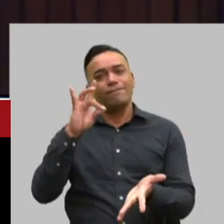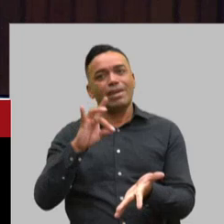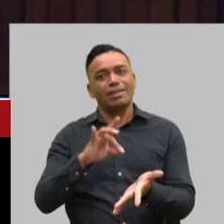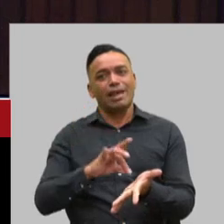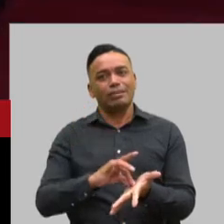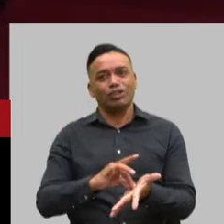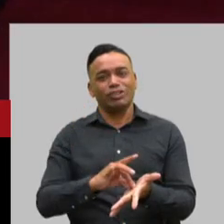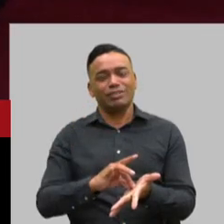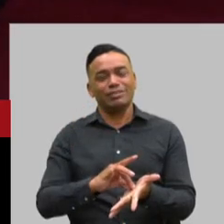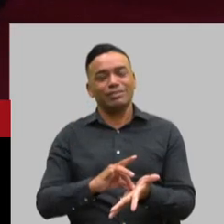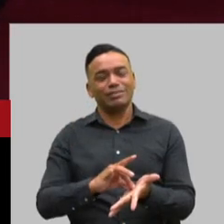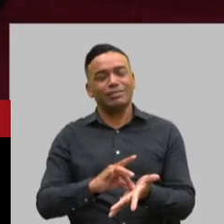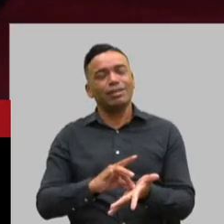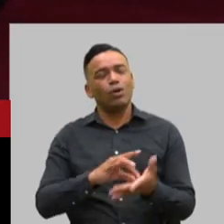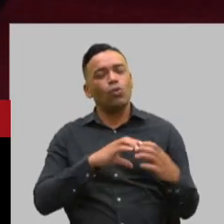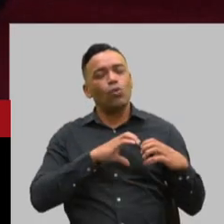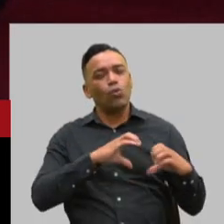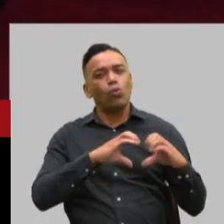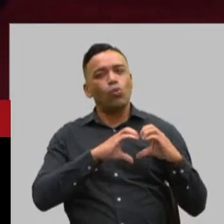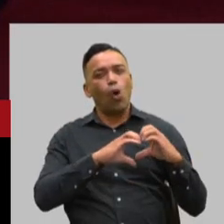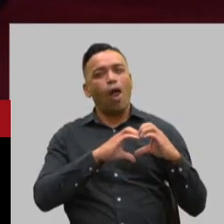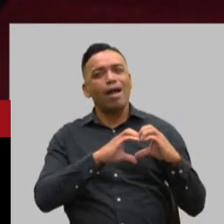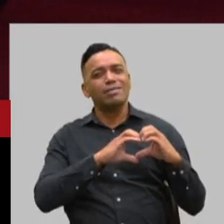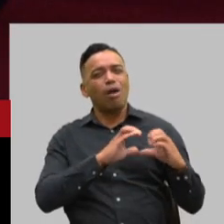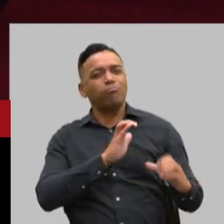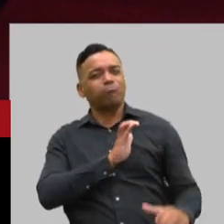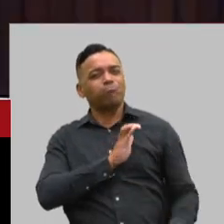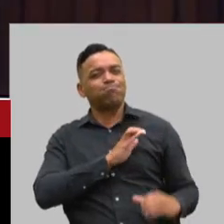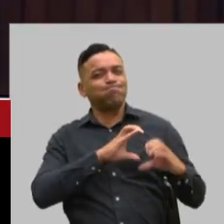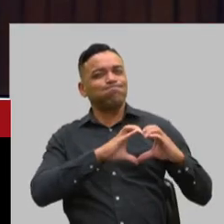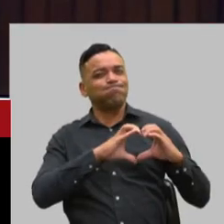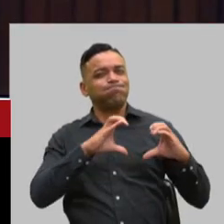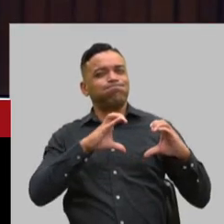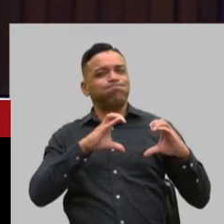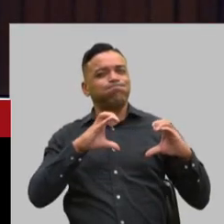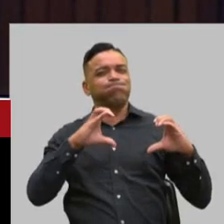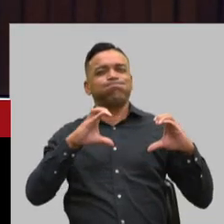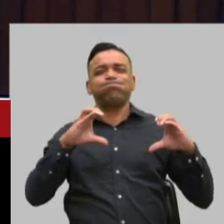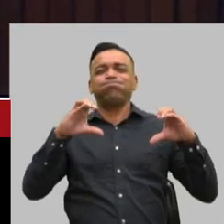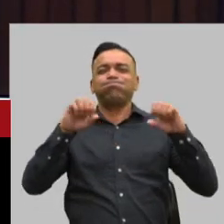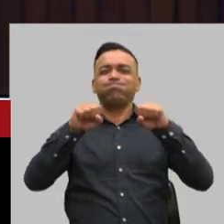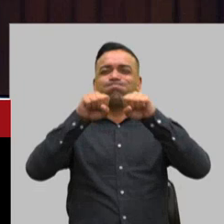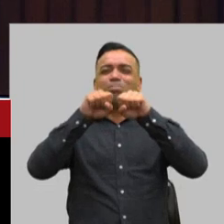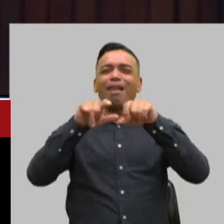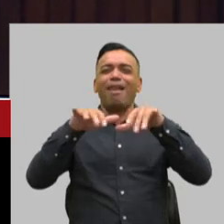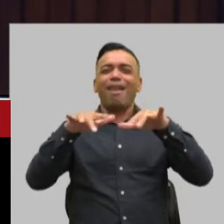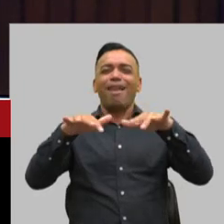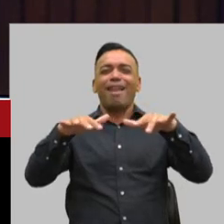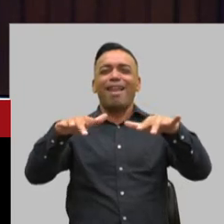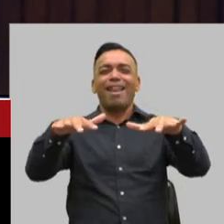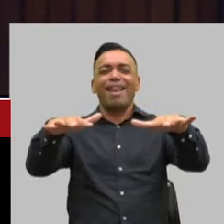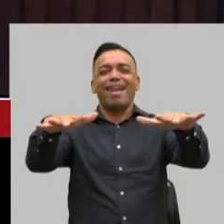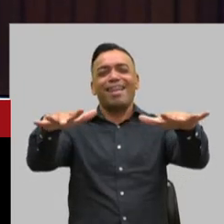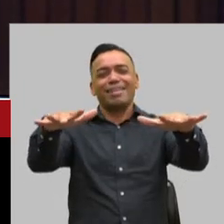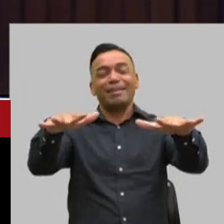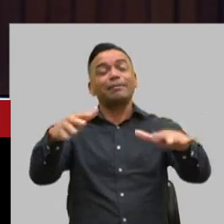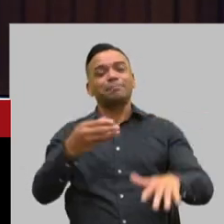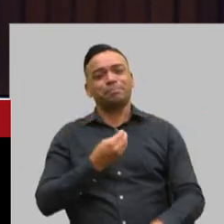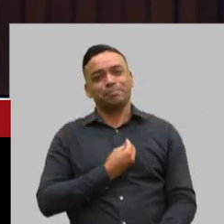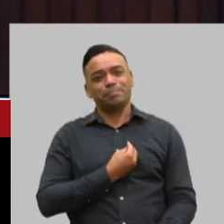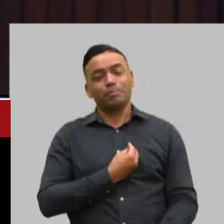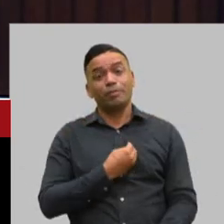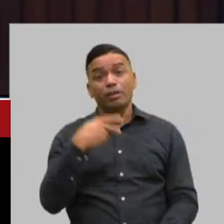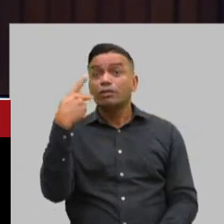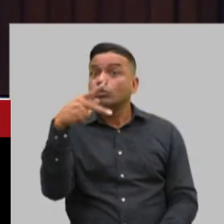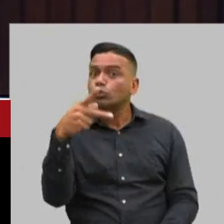coração precisa sempre mais se alargar no horizonte das gerais da vida. Sua vida